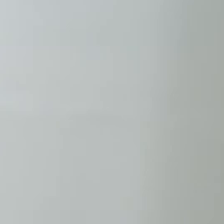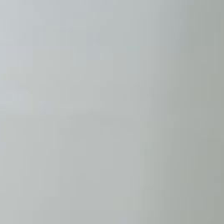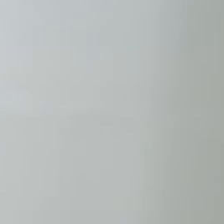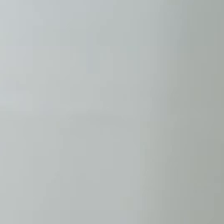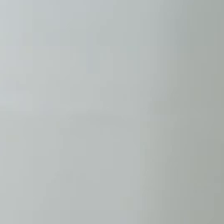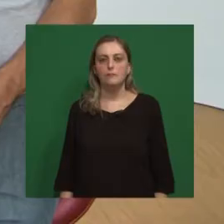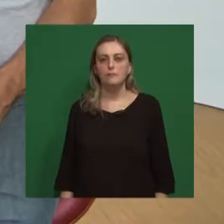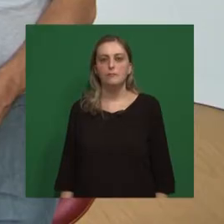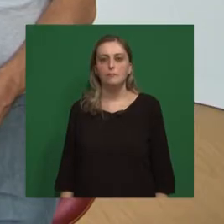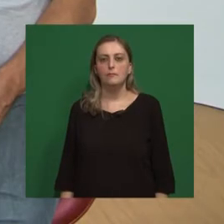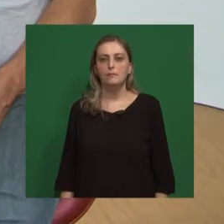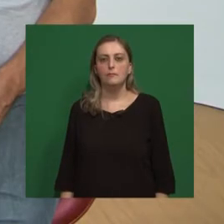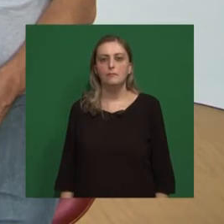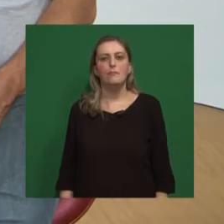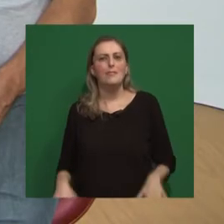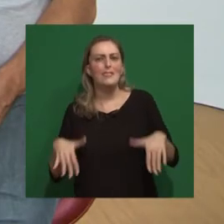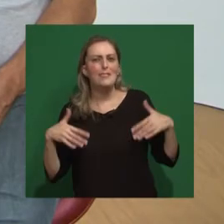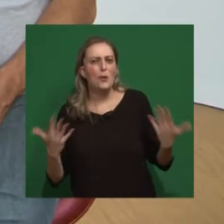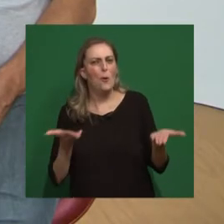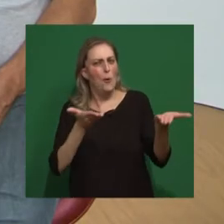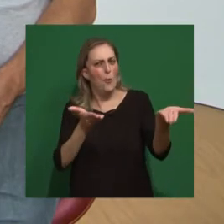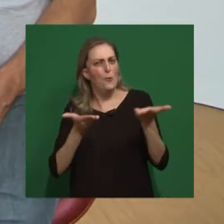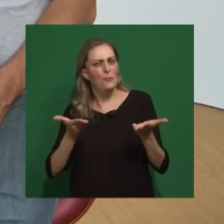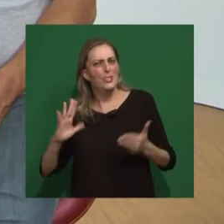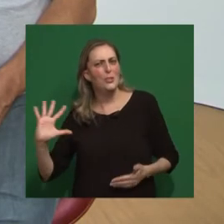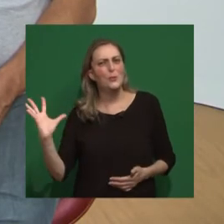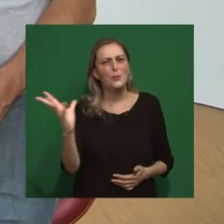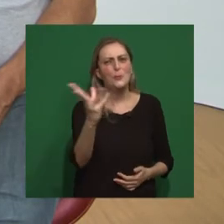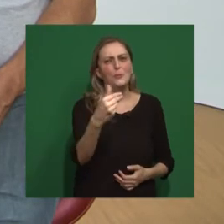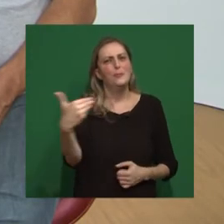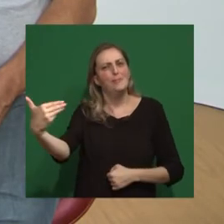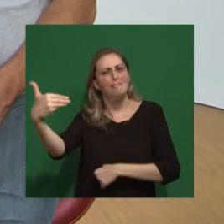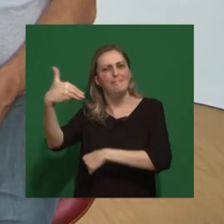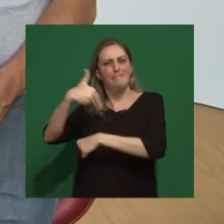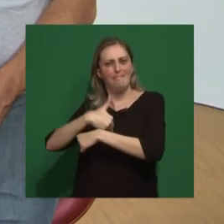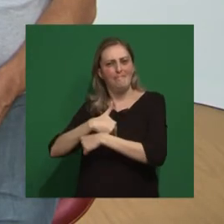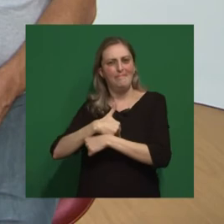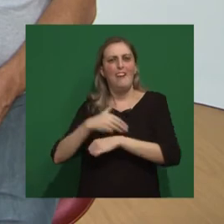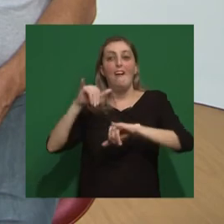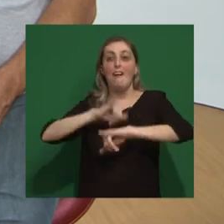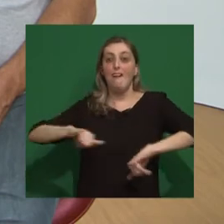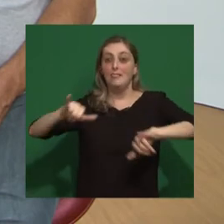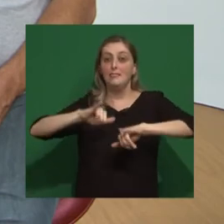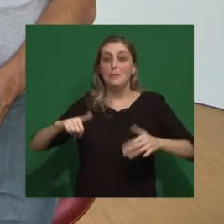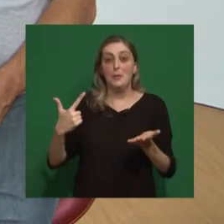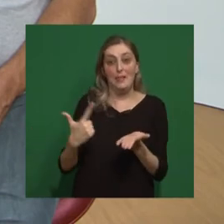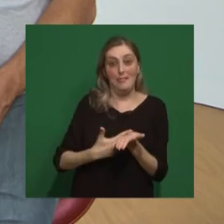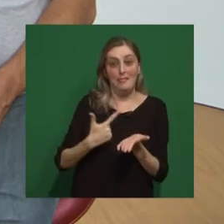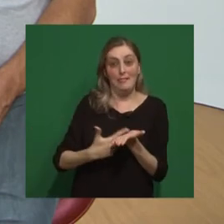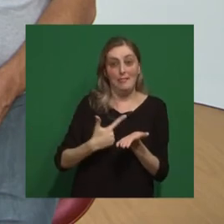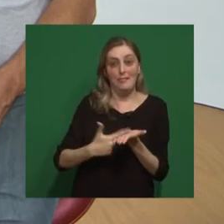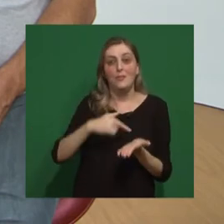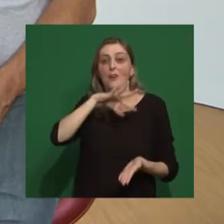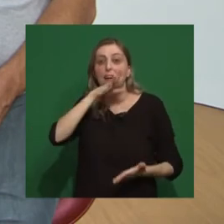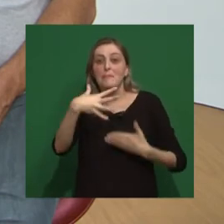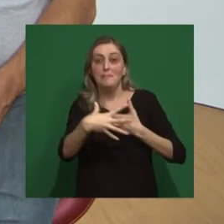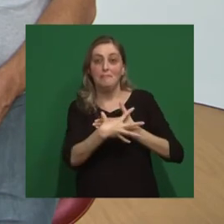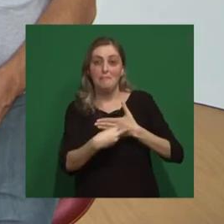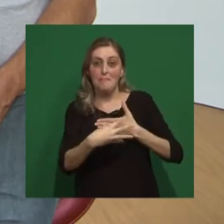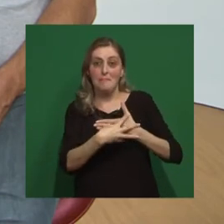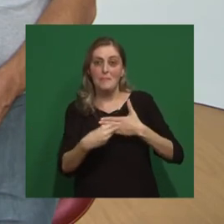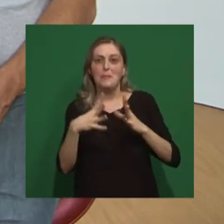libras também. Então, convidamos a todos para prestigiarem o lançamento da obra Coleção Mamíferos